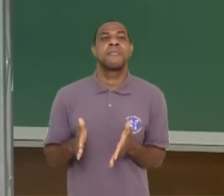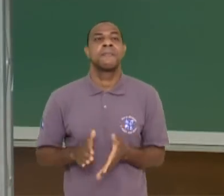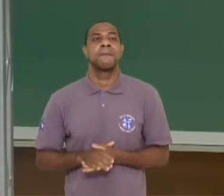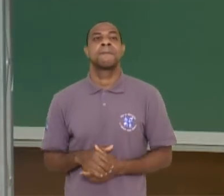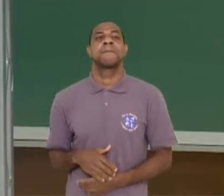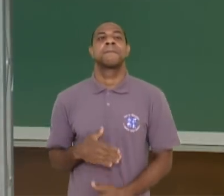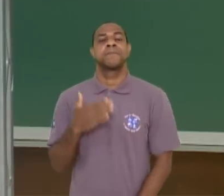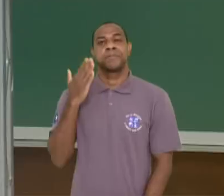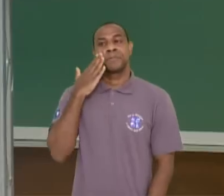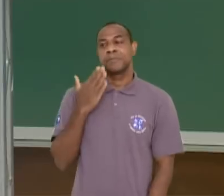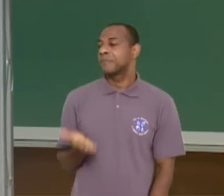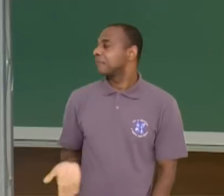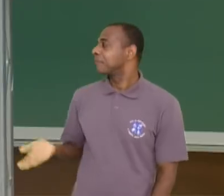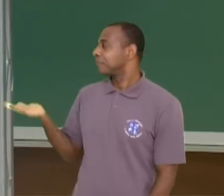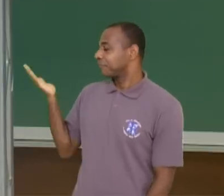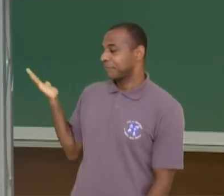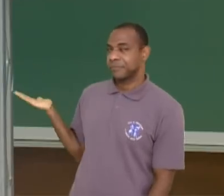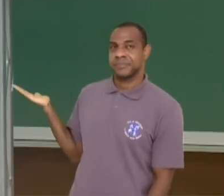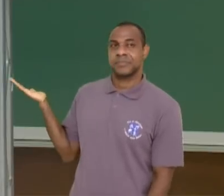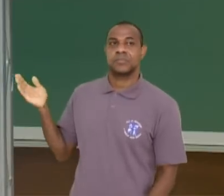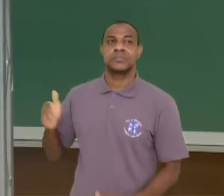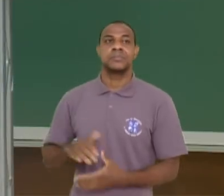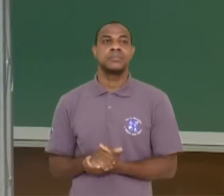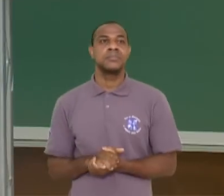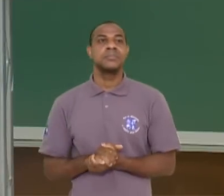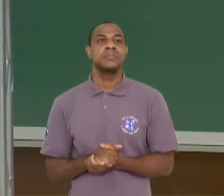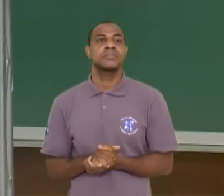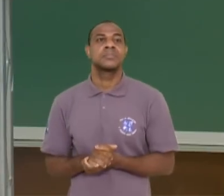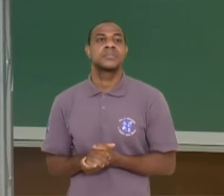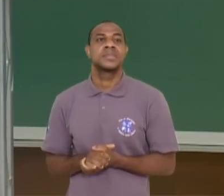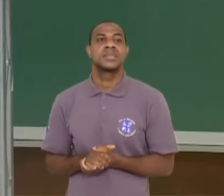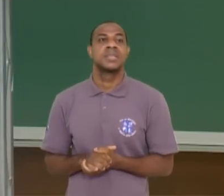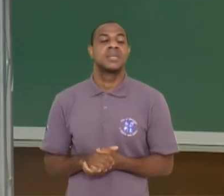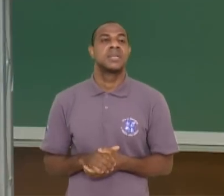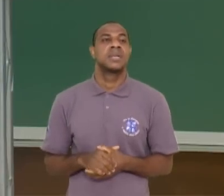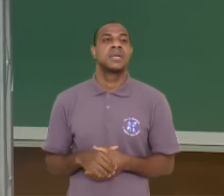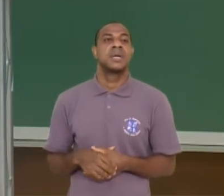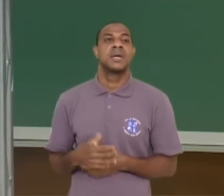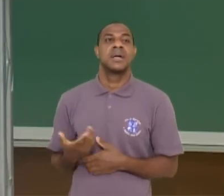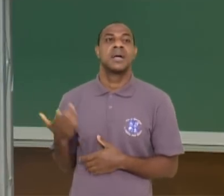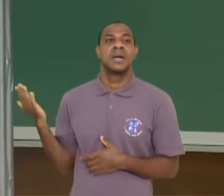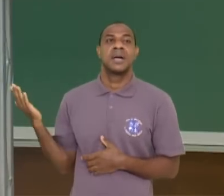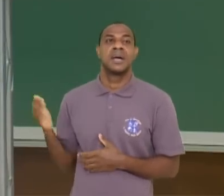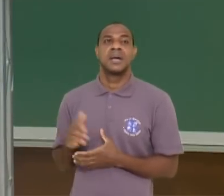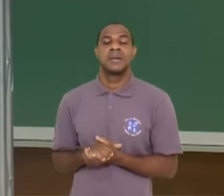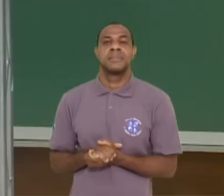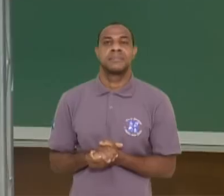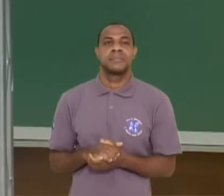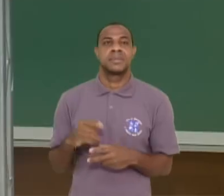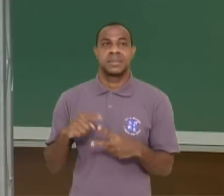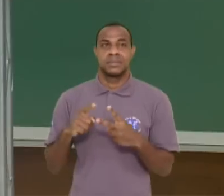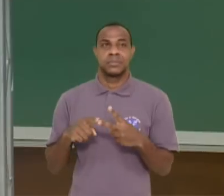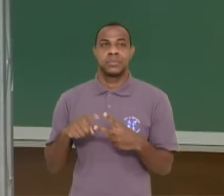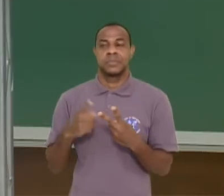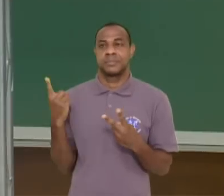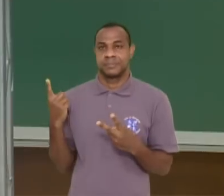passar a ideia correta, a ideia concreta, né? Então temos as duas formas, a literal e a